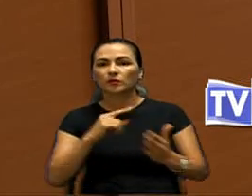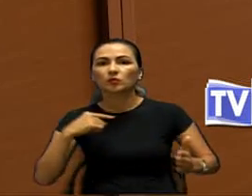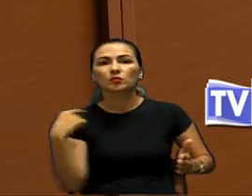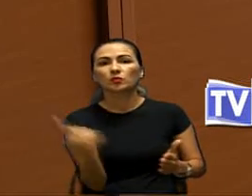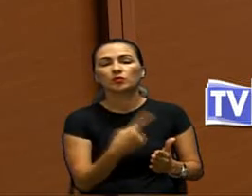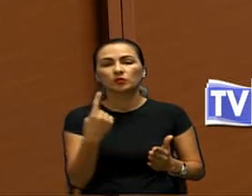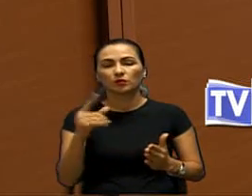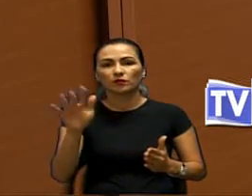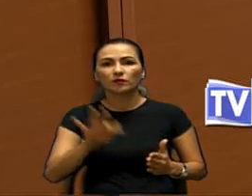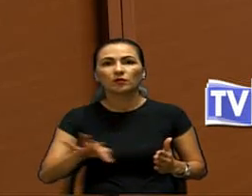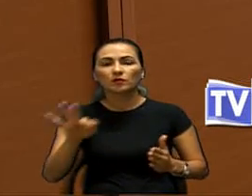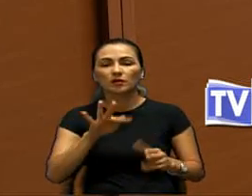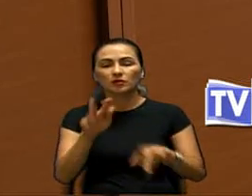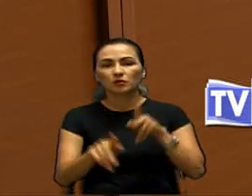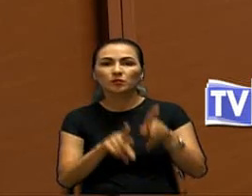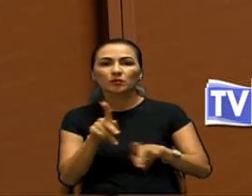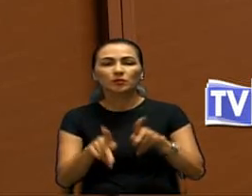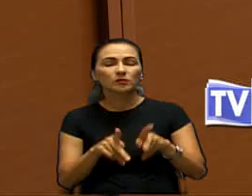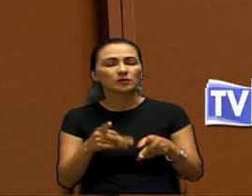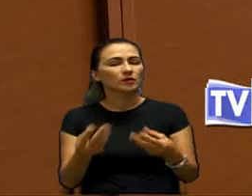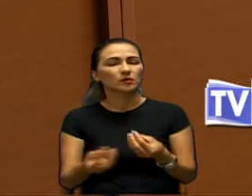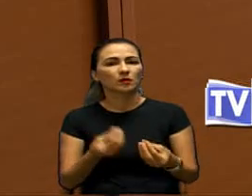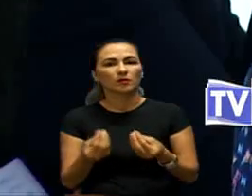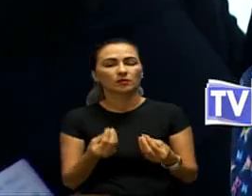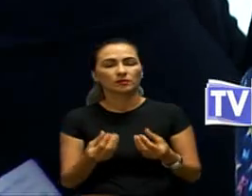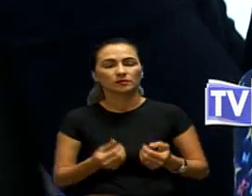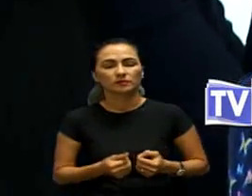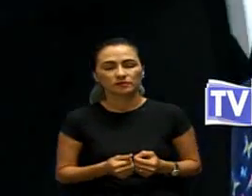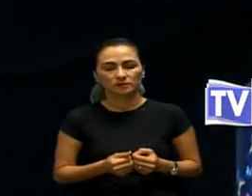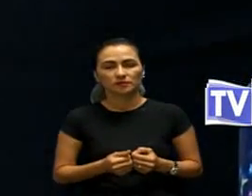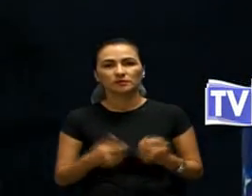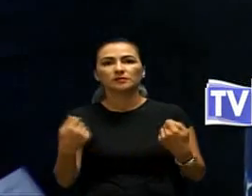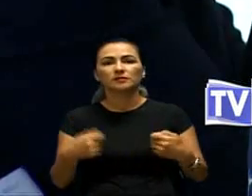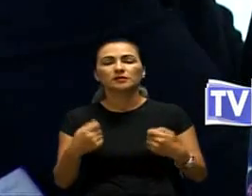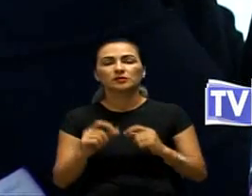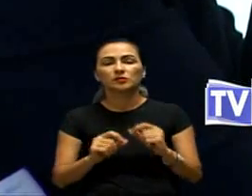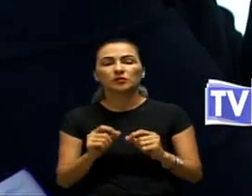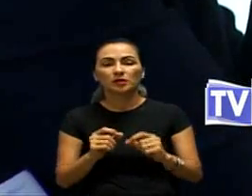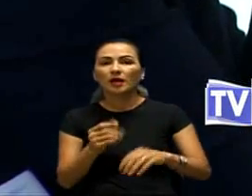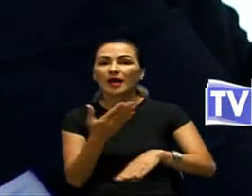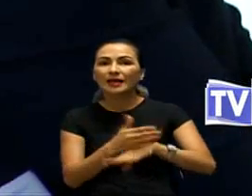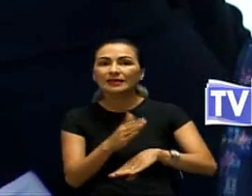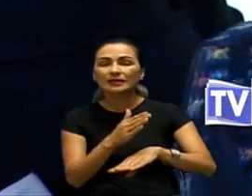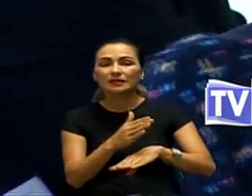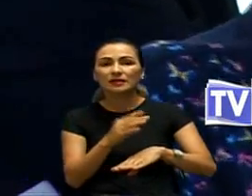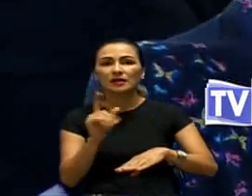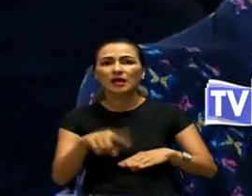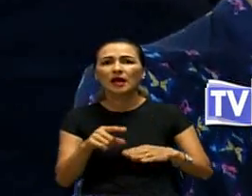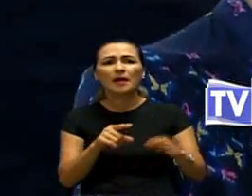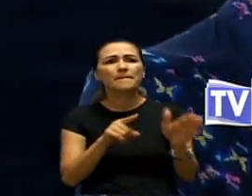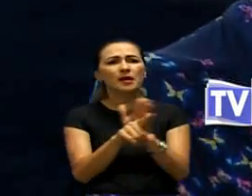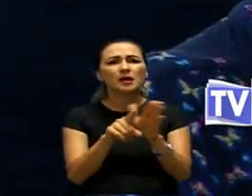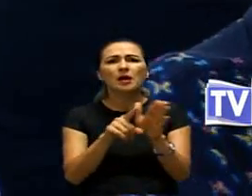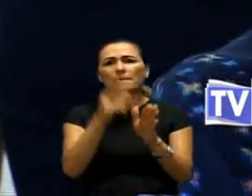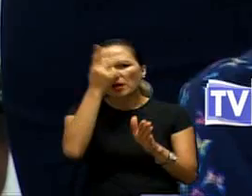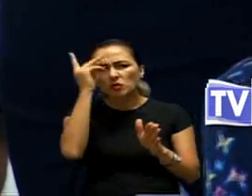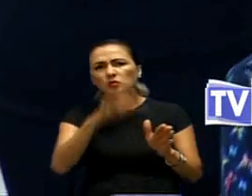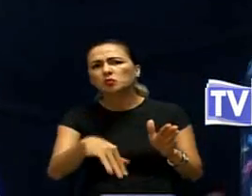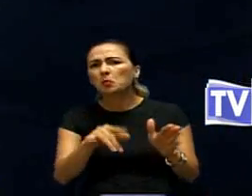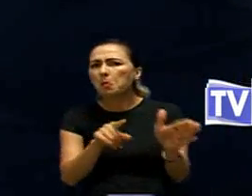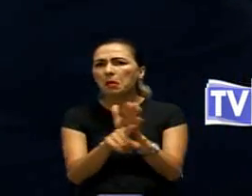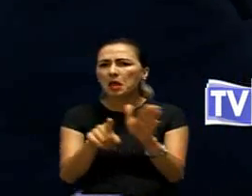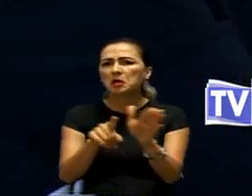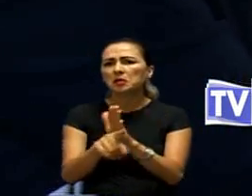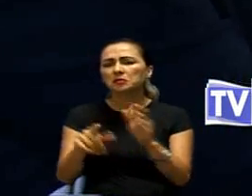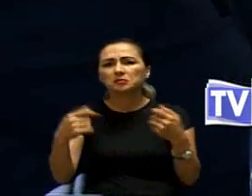universidades que são públicas, o correto é que tivesse uma residência com a comunidade, porque a população paga, o Estado,